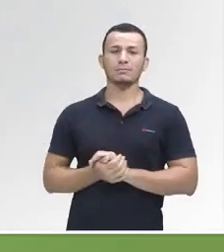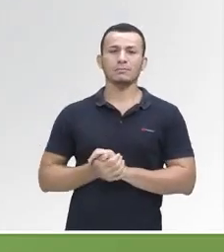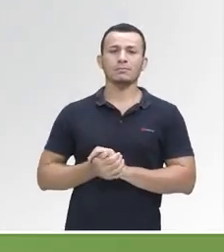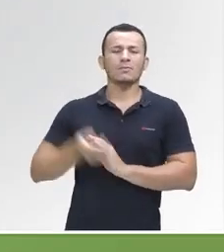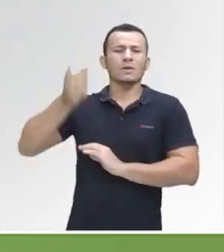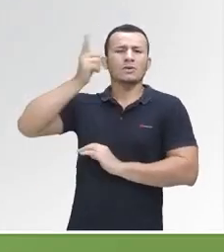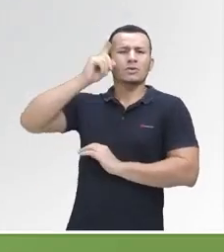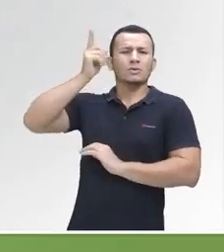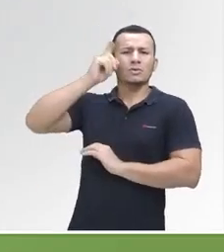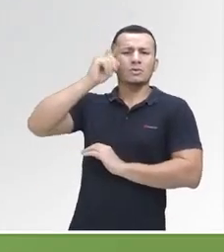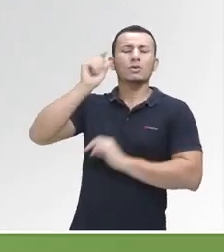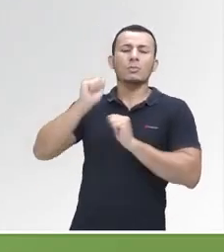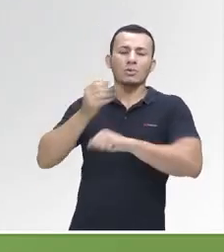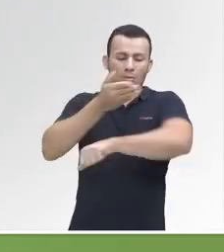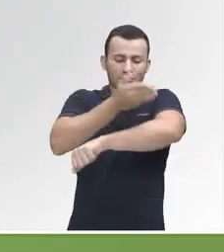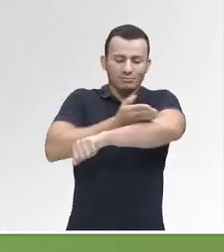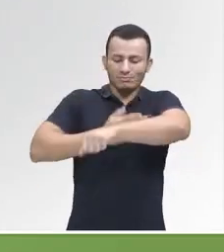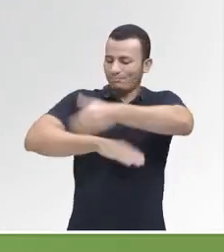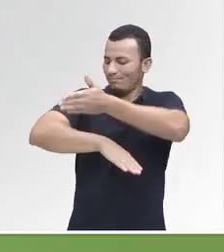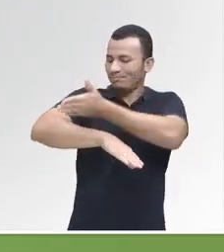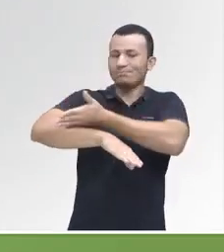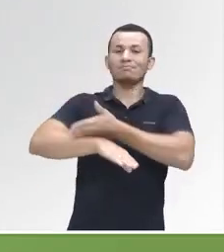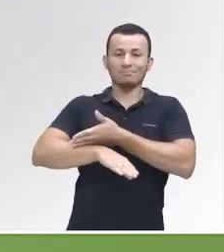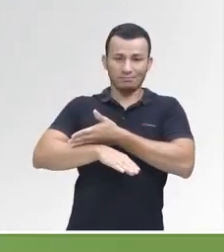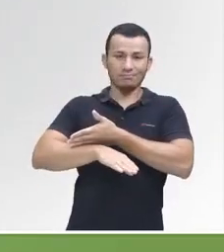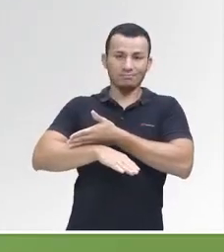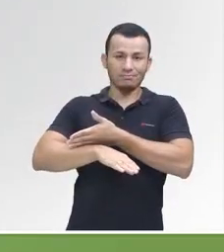como cortes,